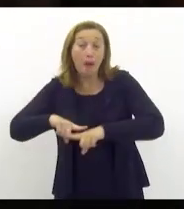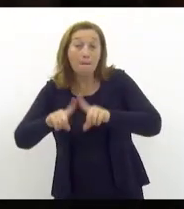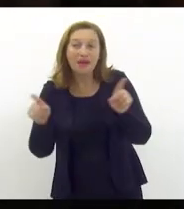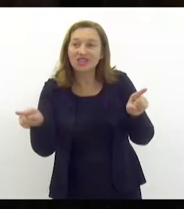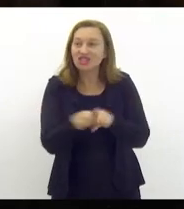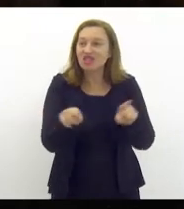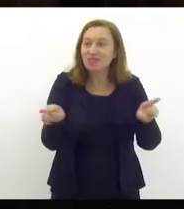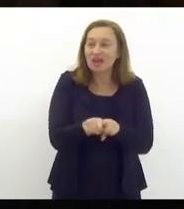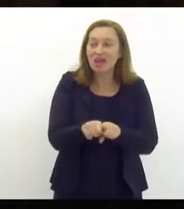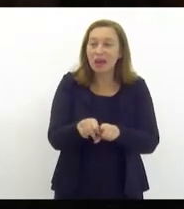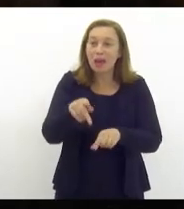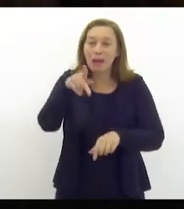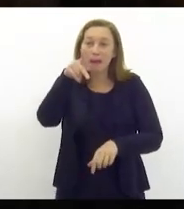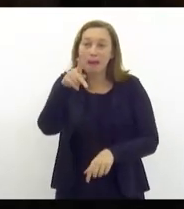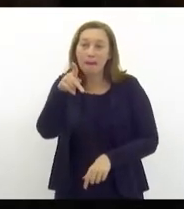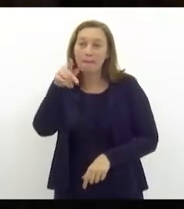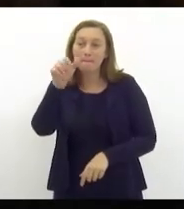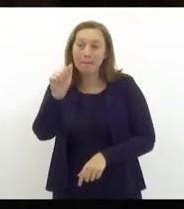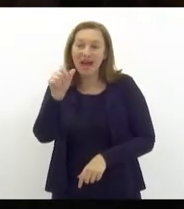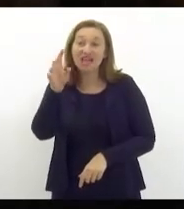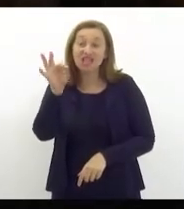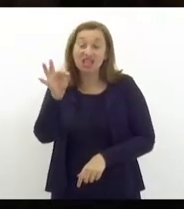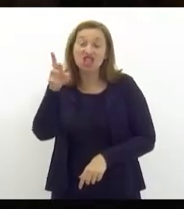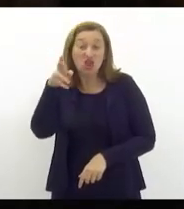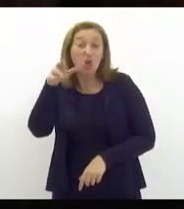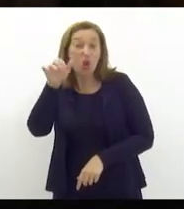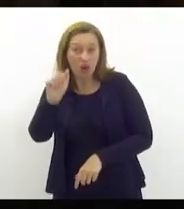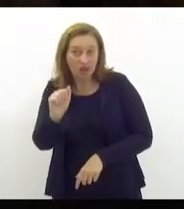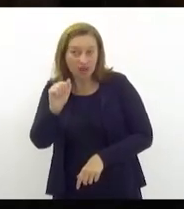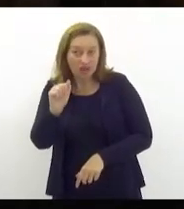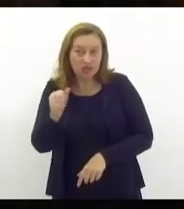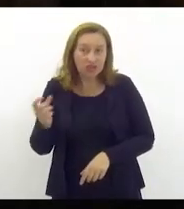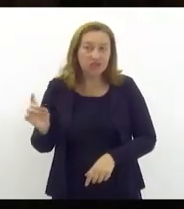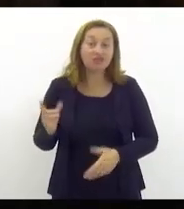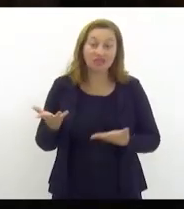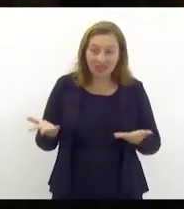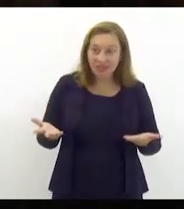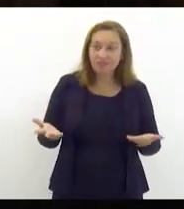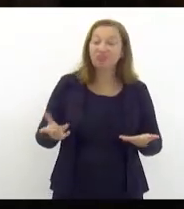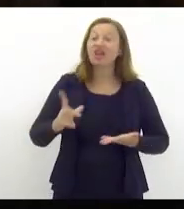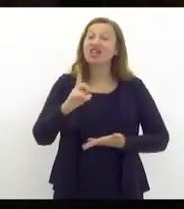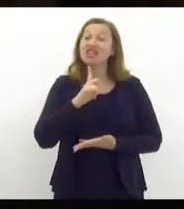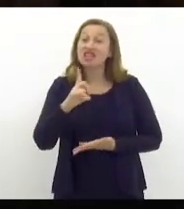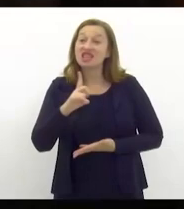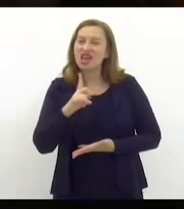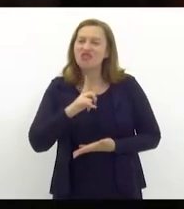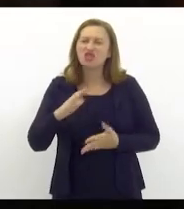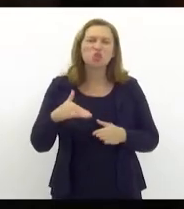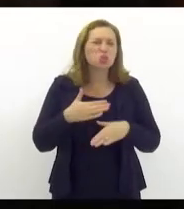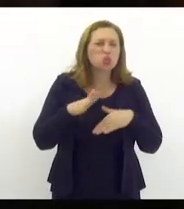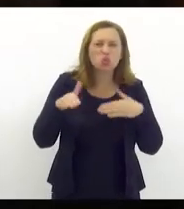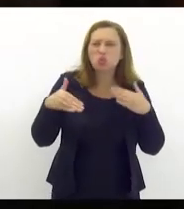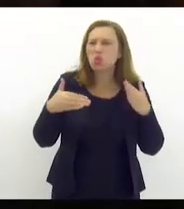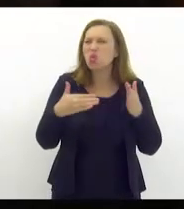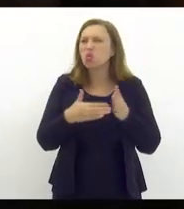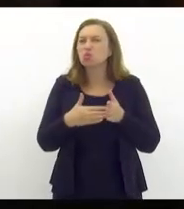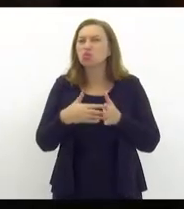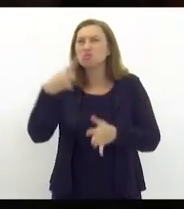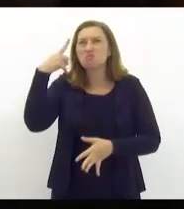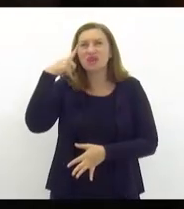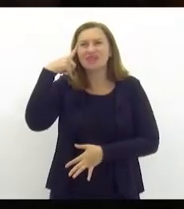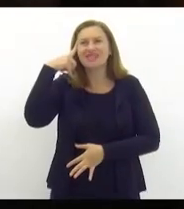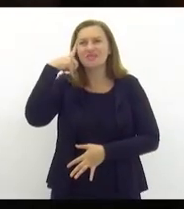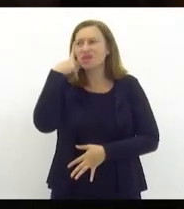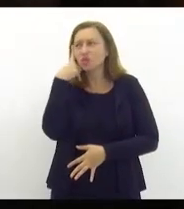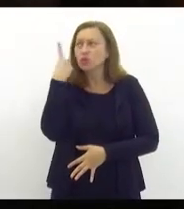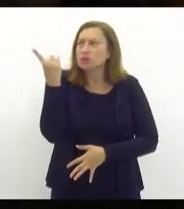de patriotismo que foi destoada nos últimos anos. A gente teve toda uma lógica